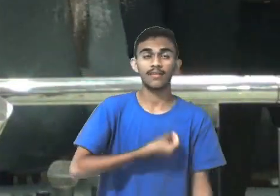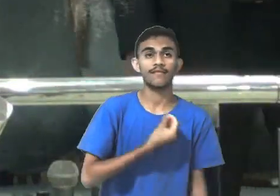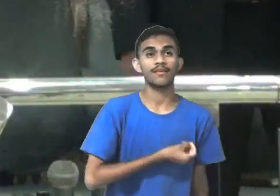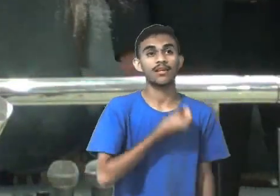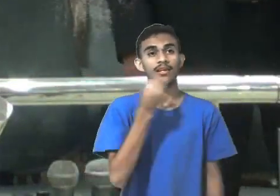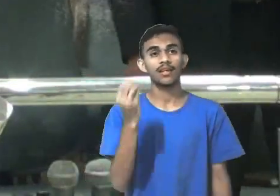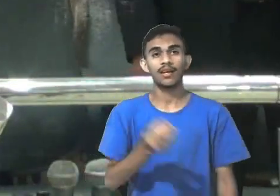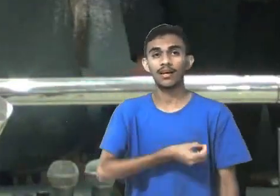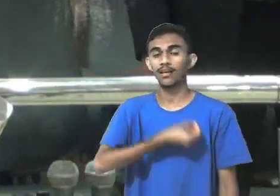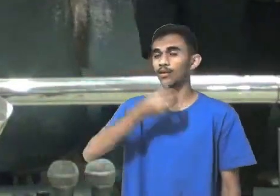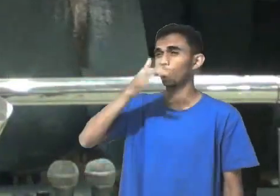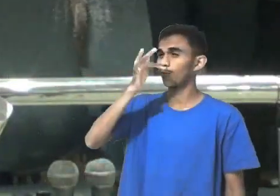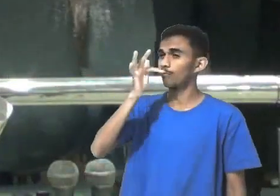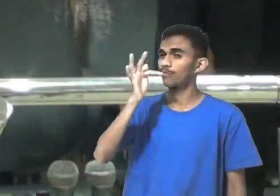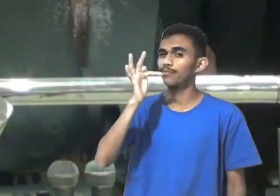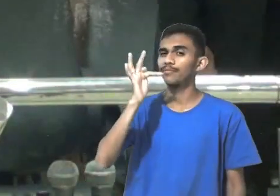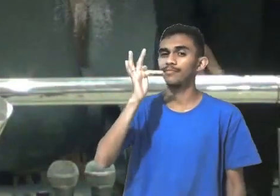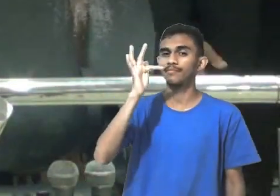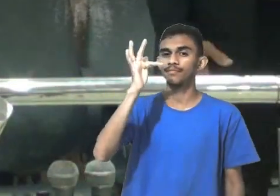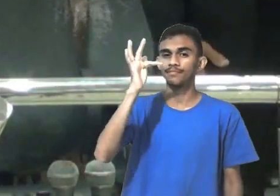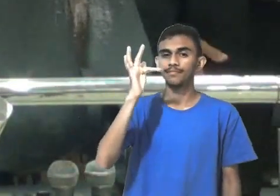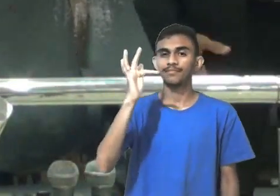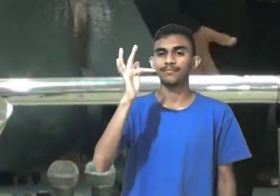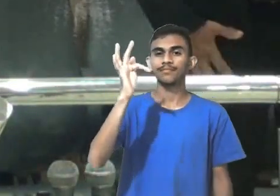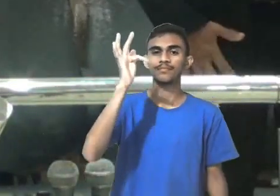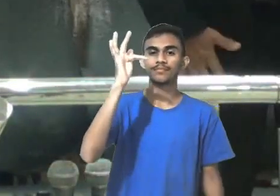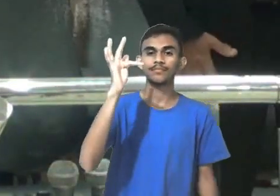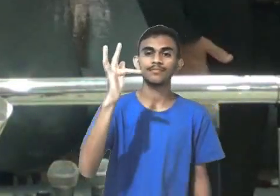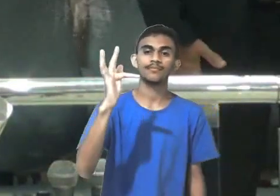Gozo em vida e no